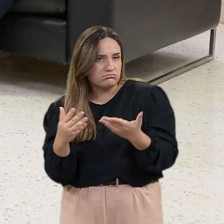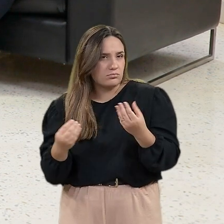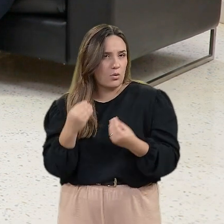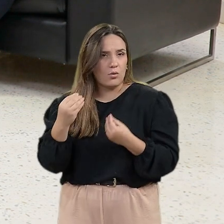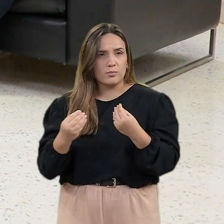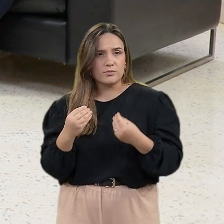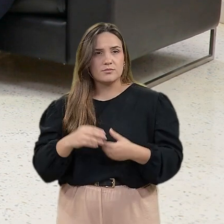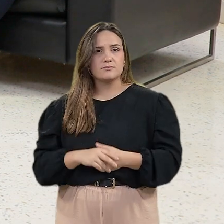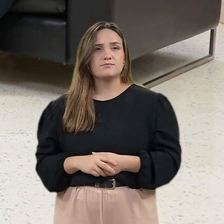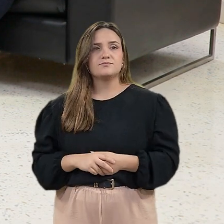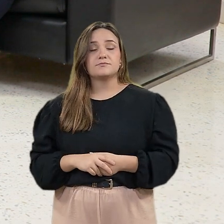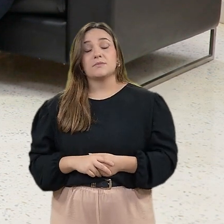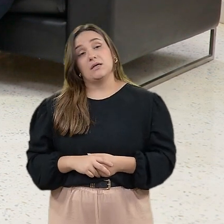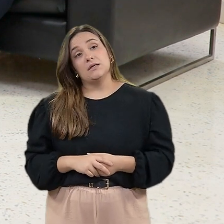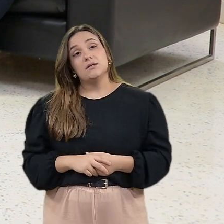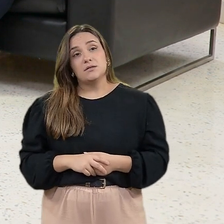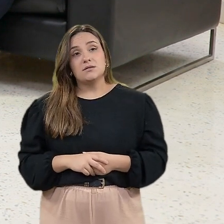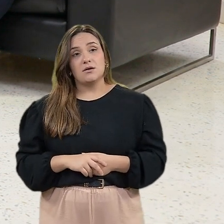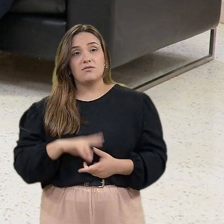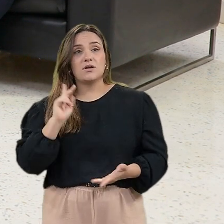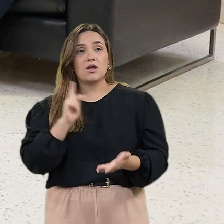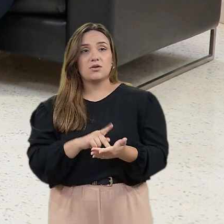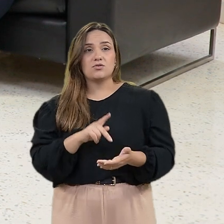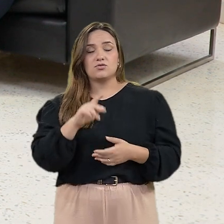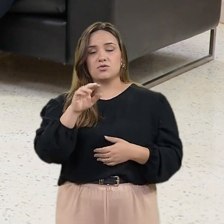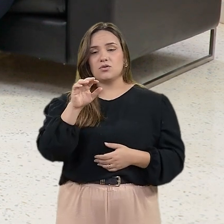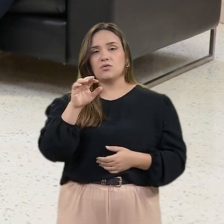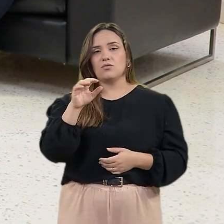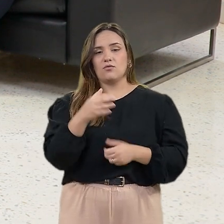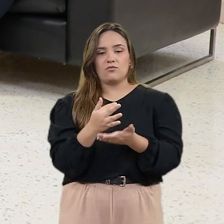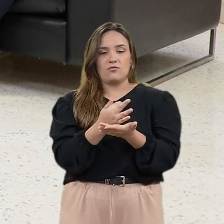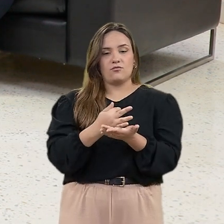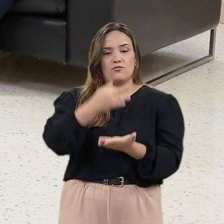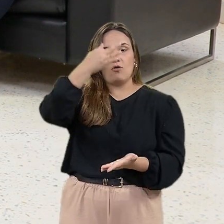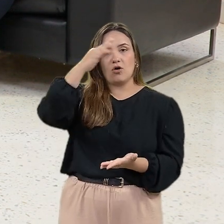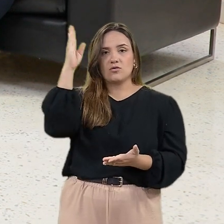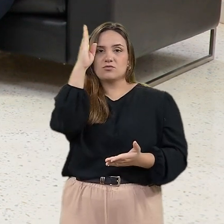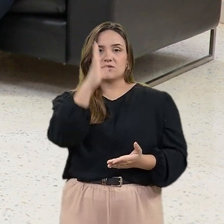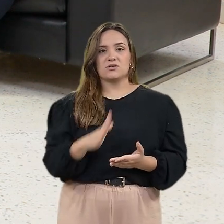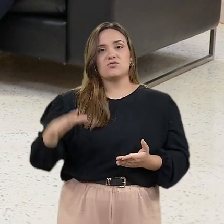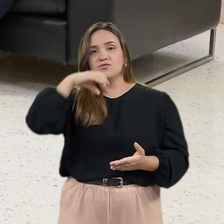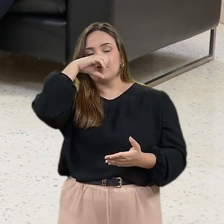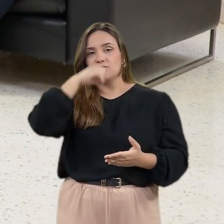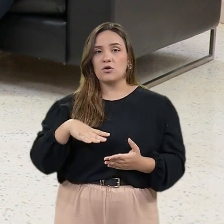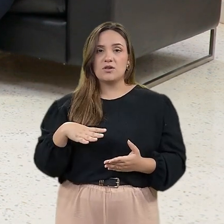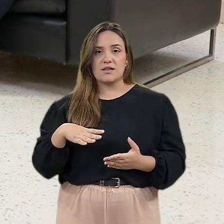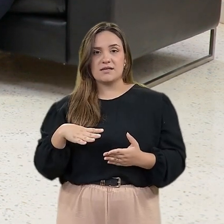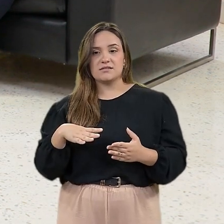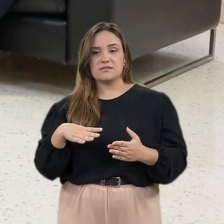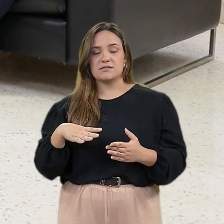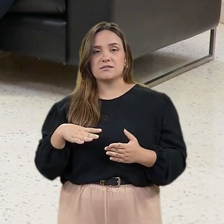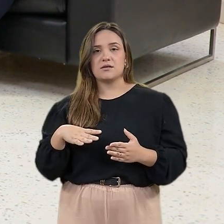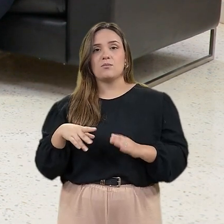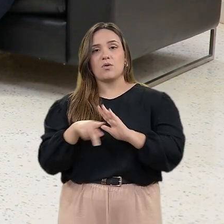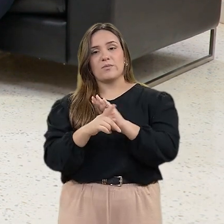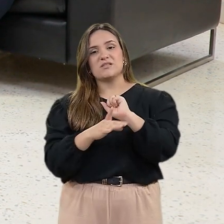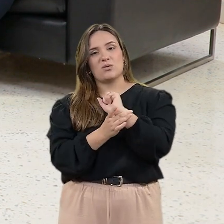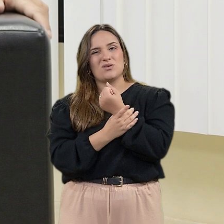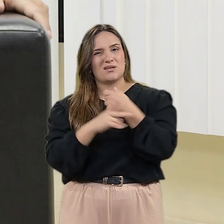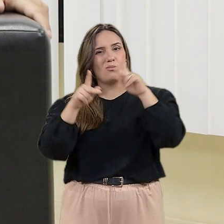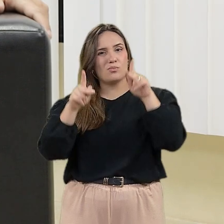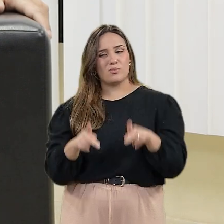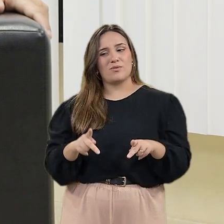refletem essa realidade? Olha, o Fórum Nacional de Violência Pública, de Segurança Pública, sempre descreve o seguinte, que esses